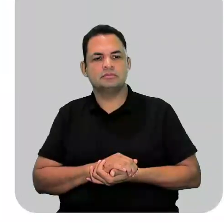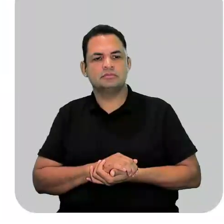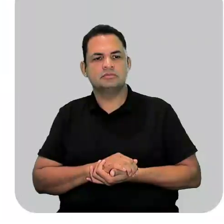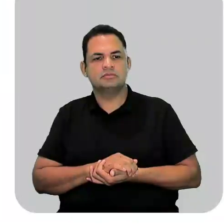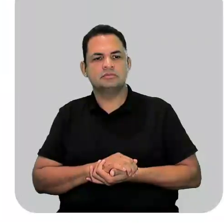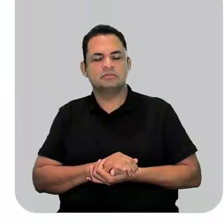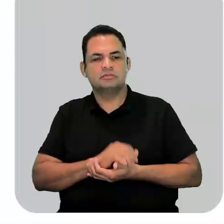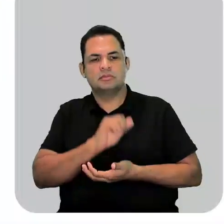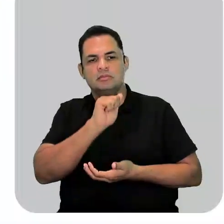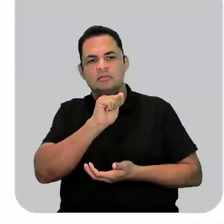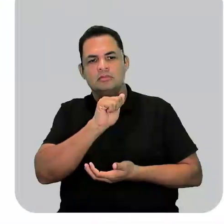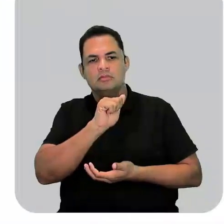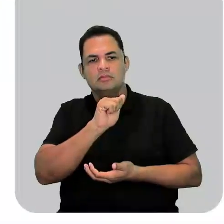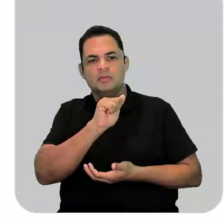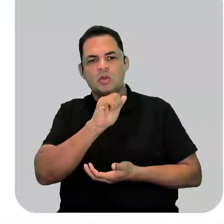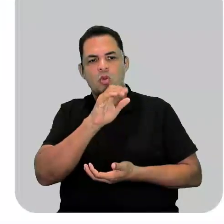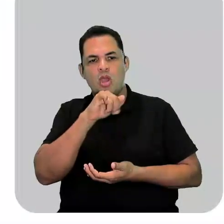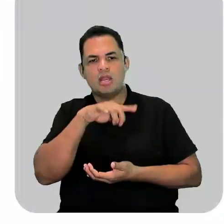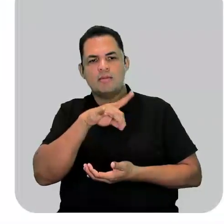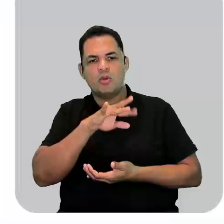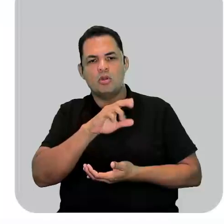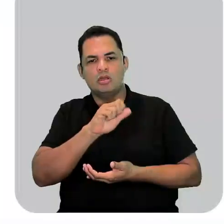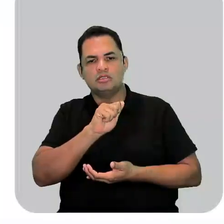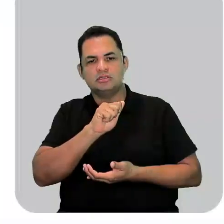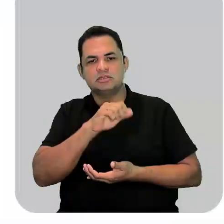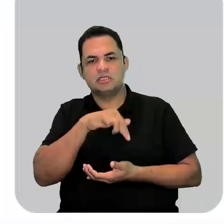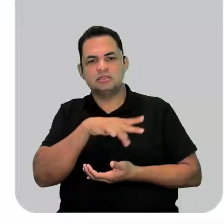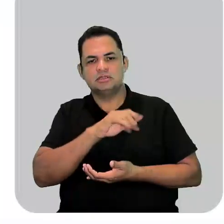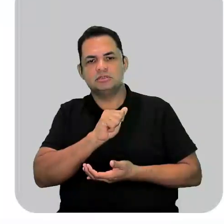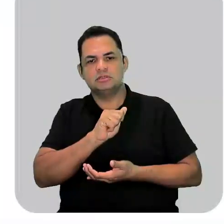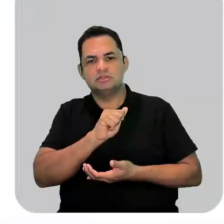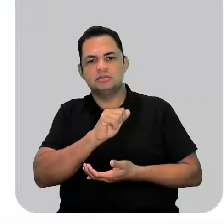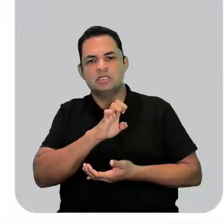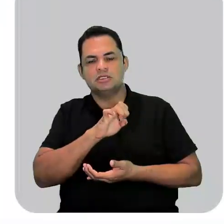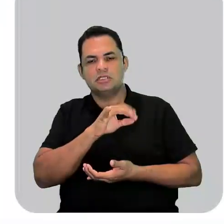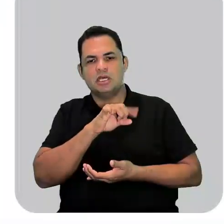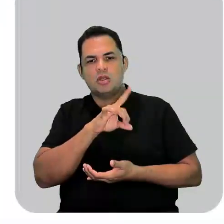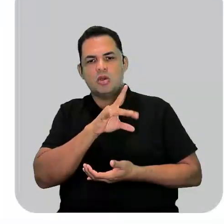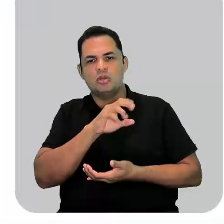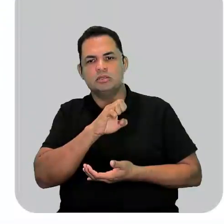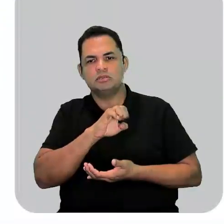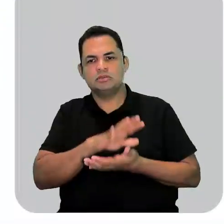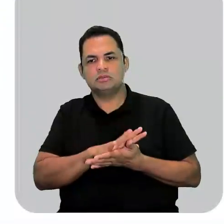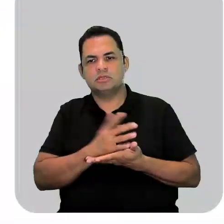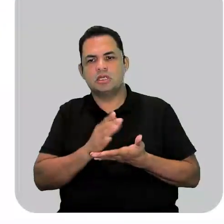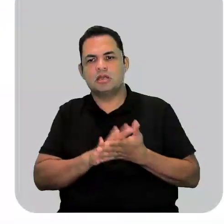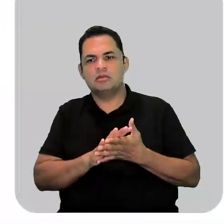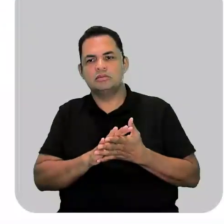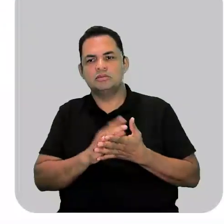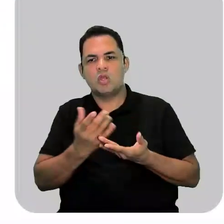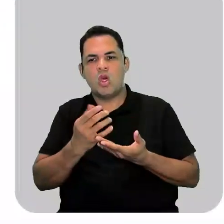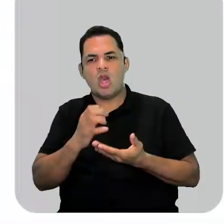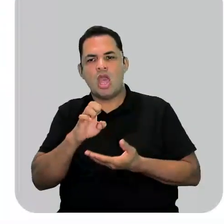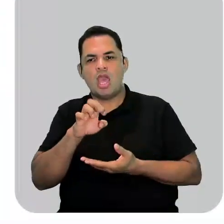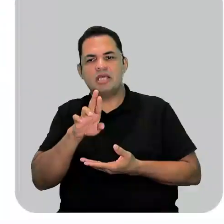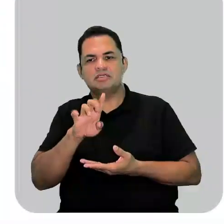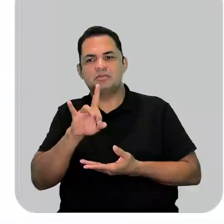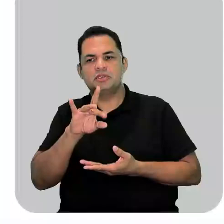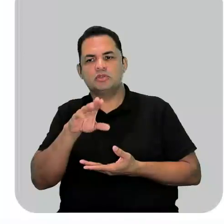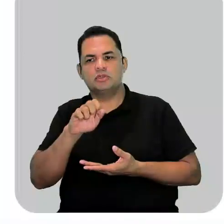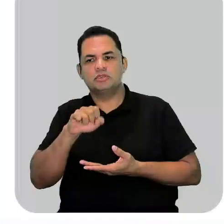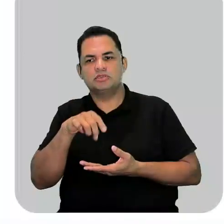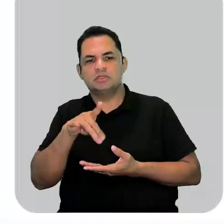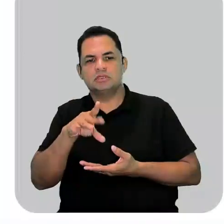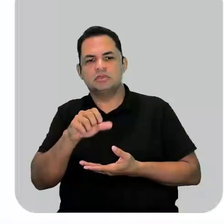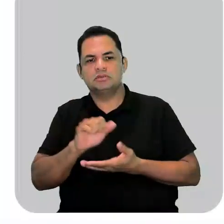Letra A. Os anabolizantes esteroides se ligam aos receptores andrógenos das